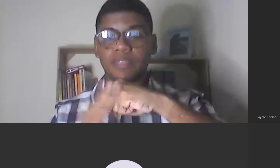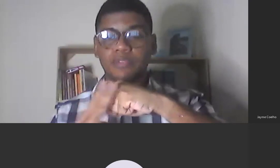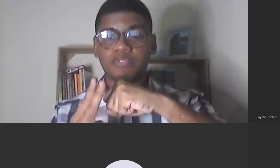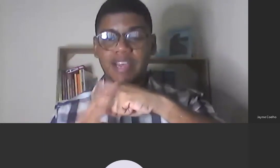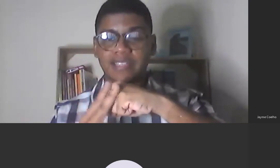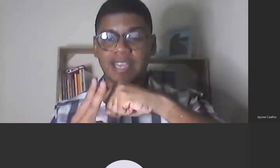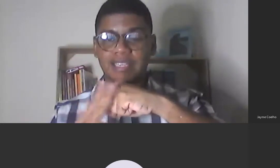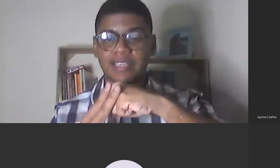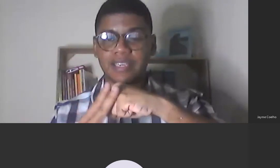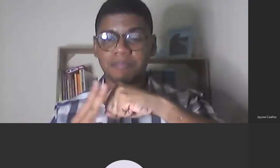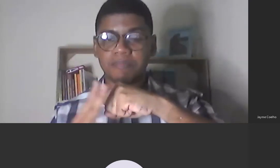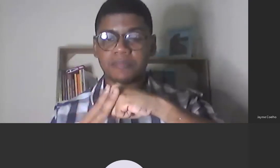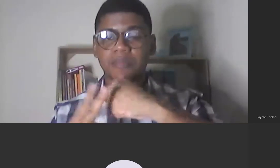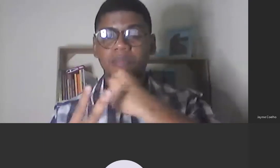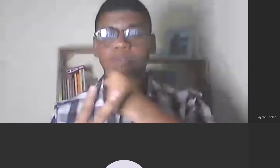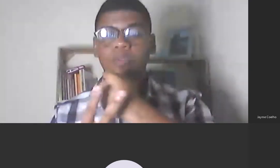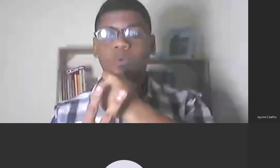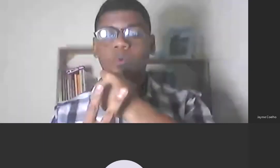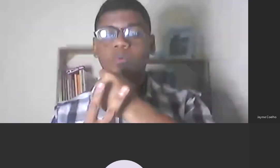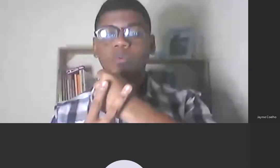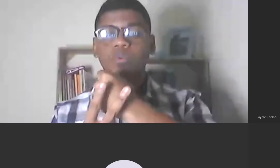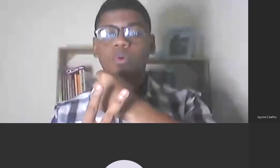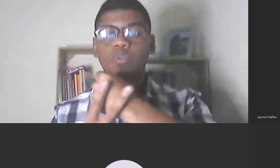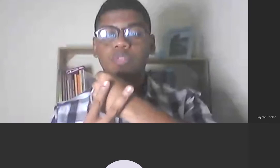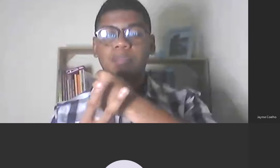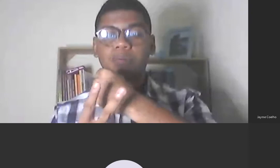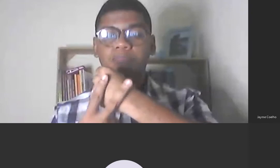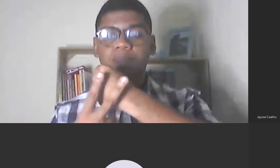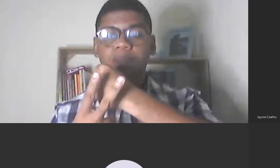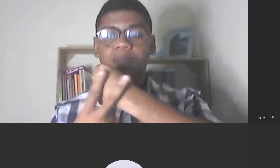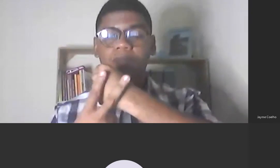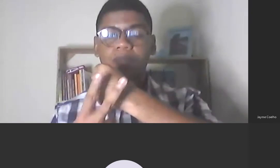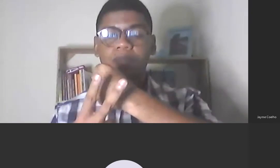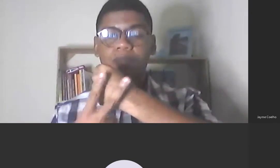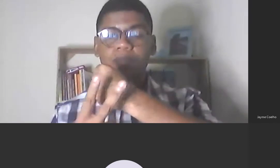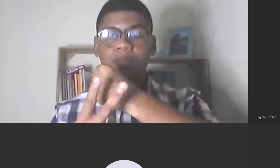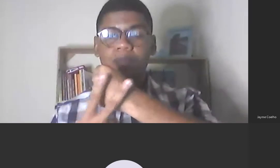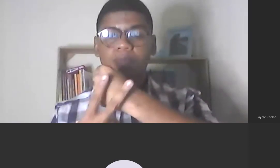Verbo, tanto faz aqui, como no dorso da mão.